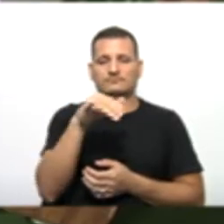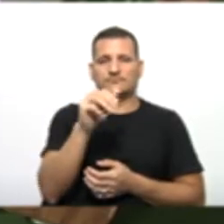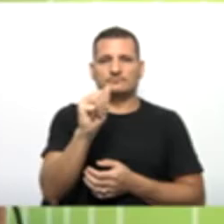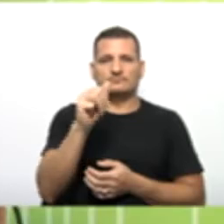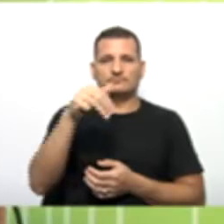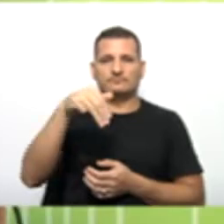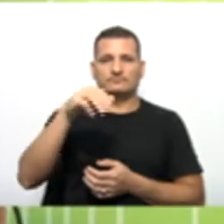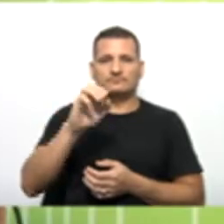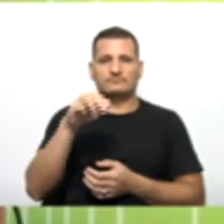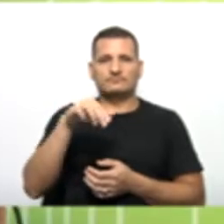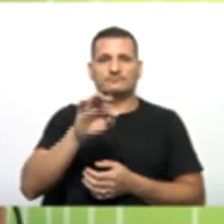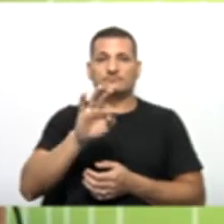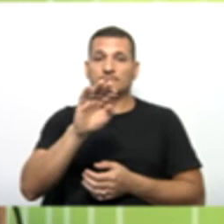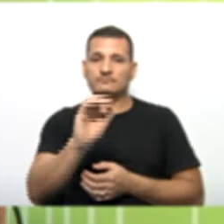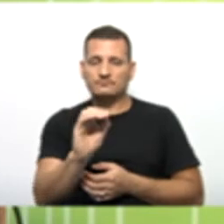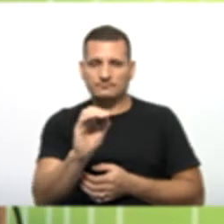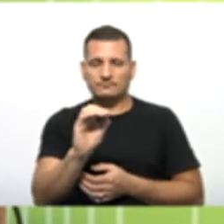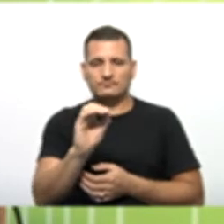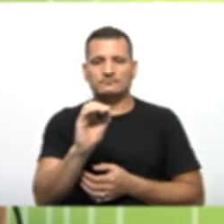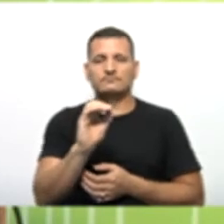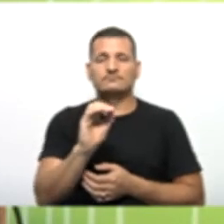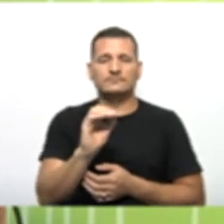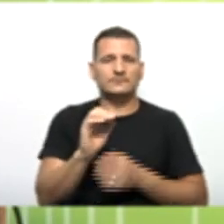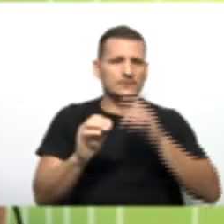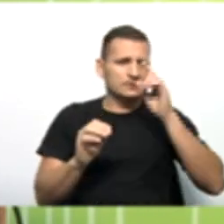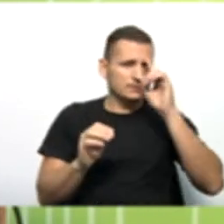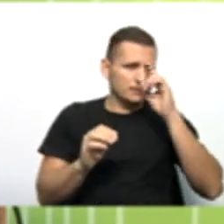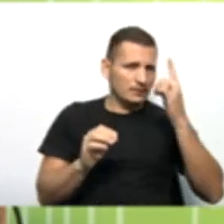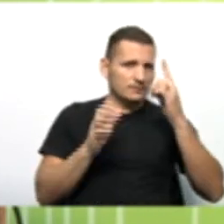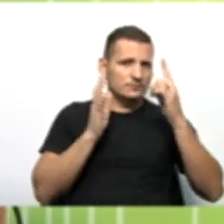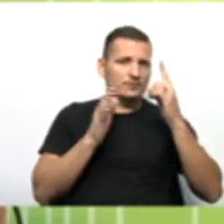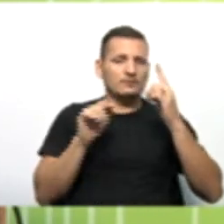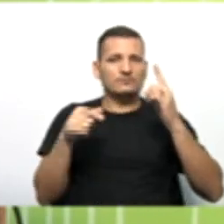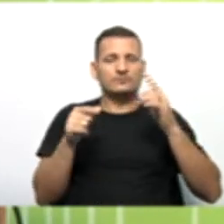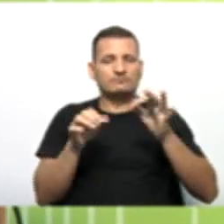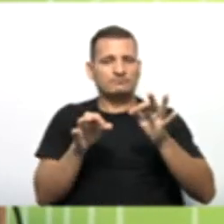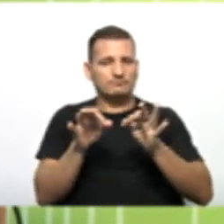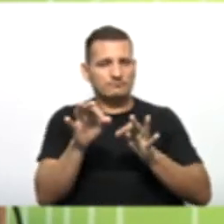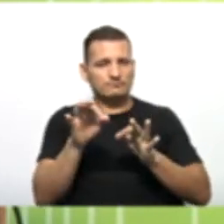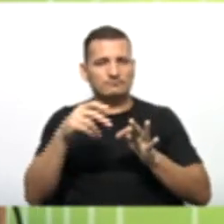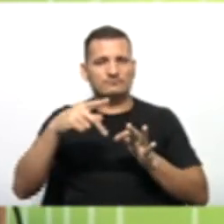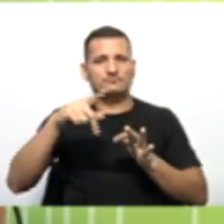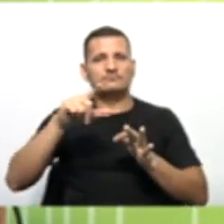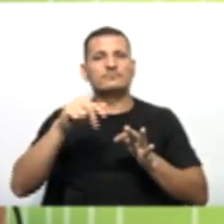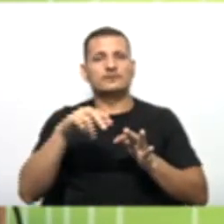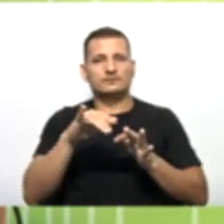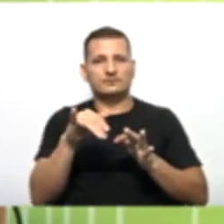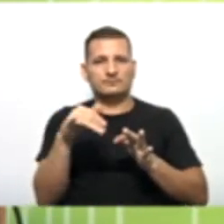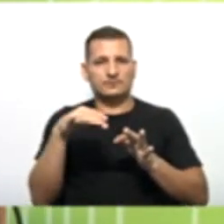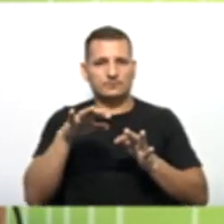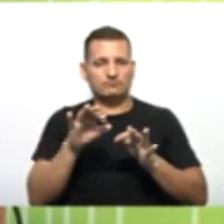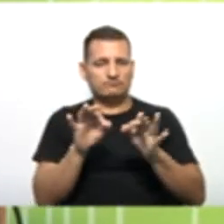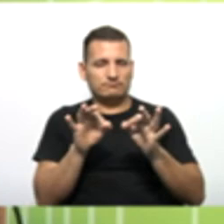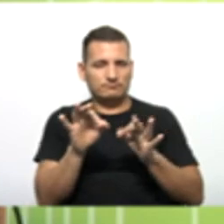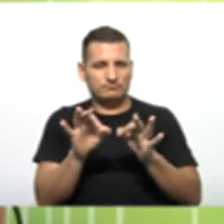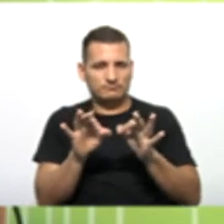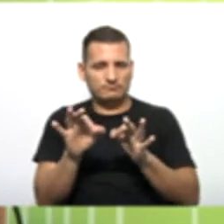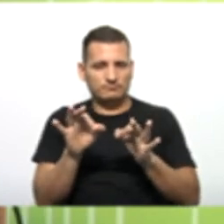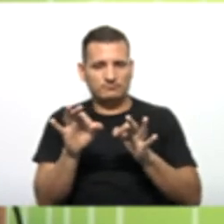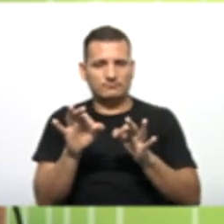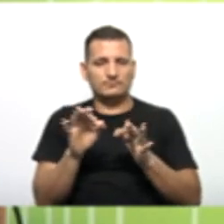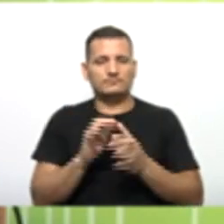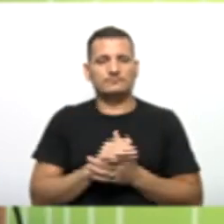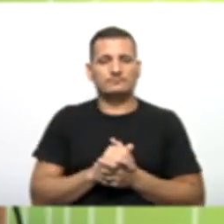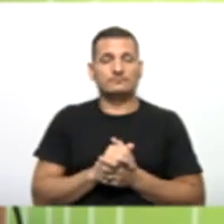que eu tenho a ideia, eu vou começar a planejar as atividades que eu tenho que desenvolver para alcançar aquele objetivo, certo? Então, a gente